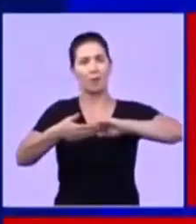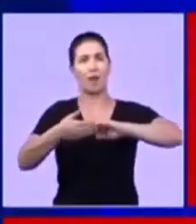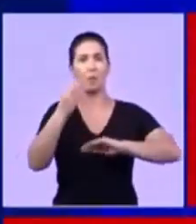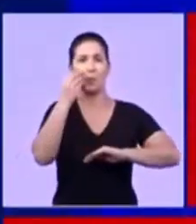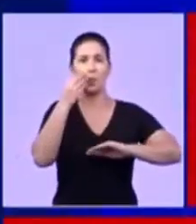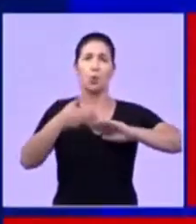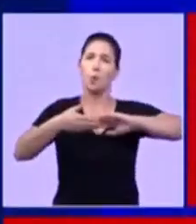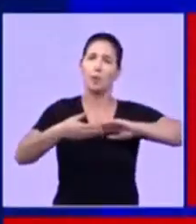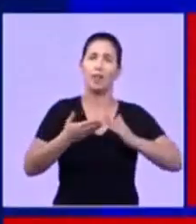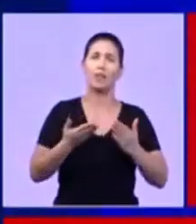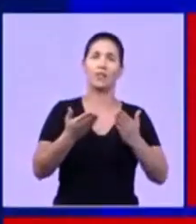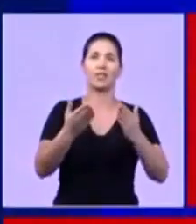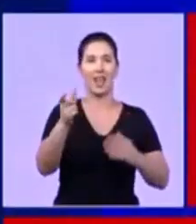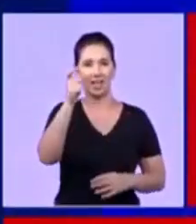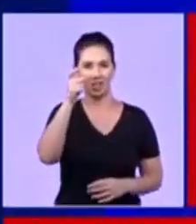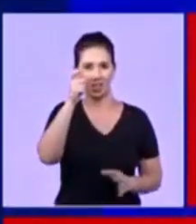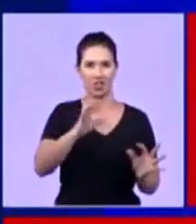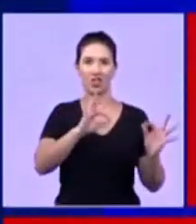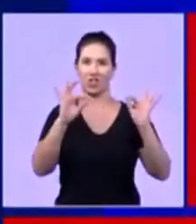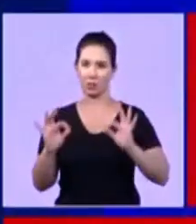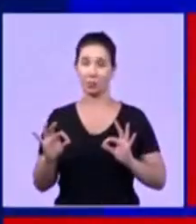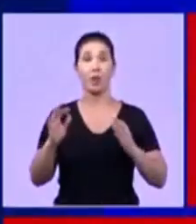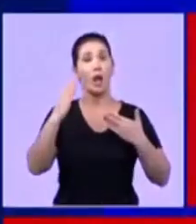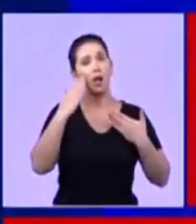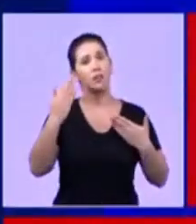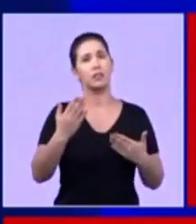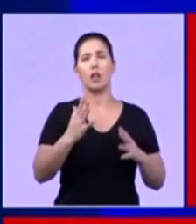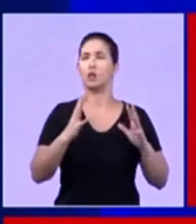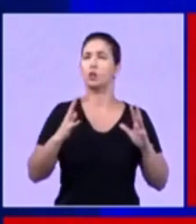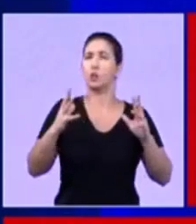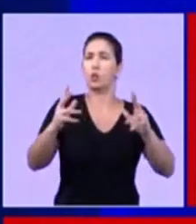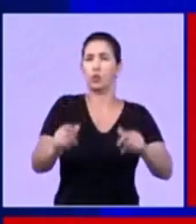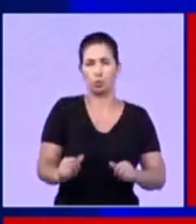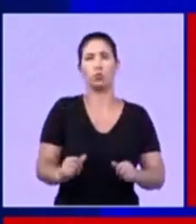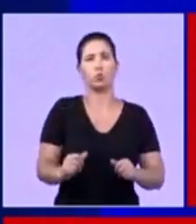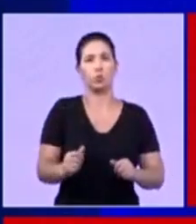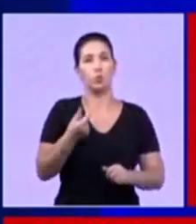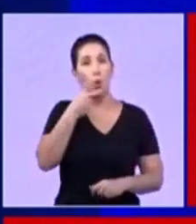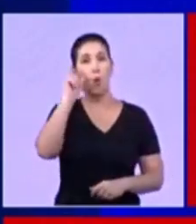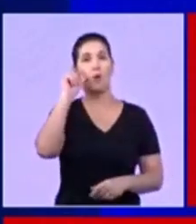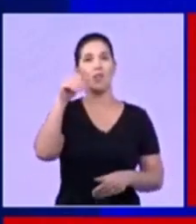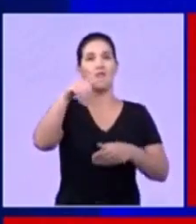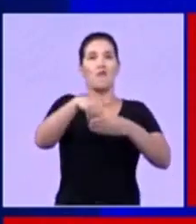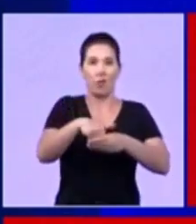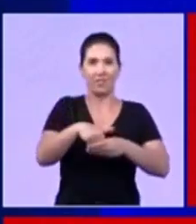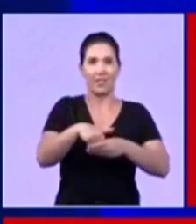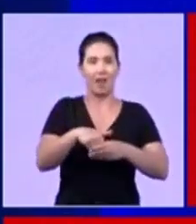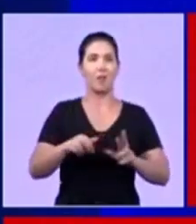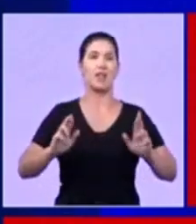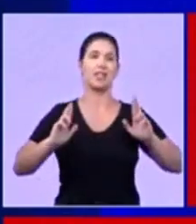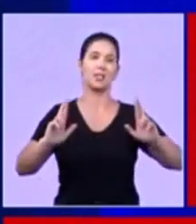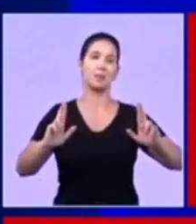modelo de cidade e quero agradecer a todos EA todas que ontem votaram com esperança